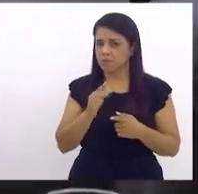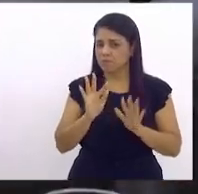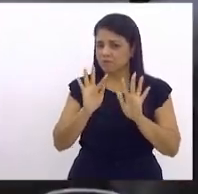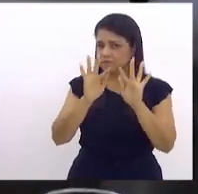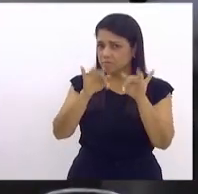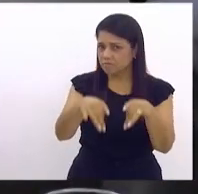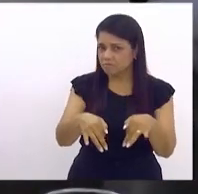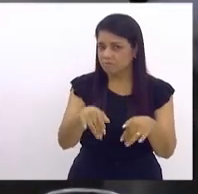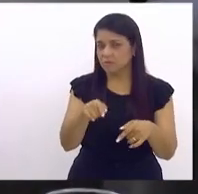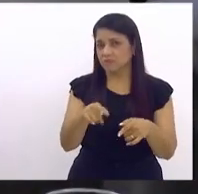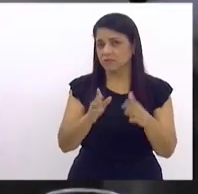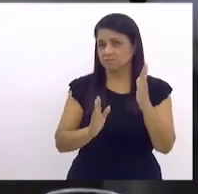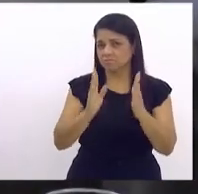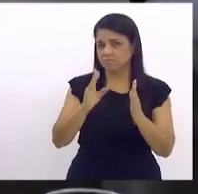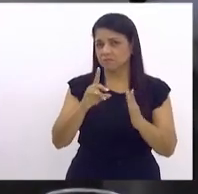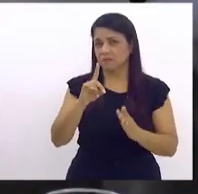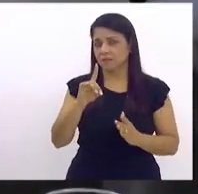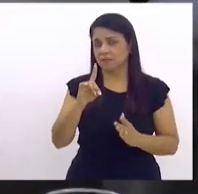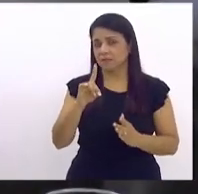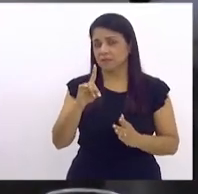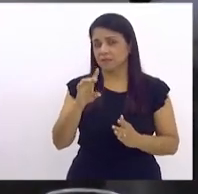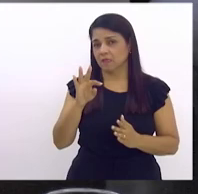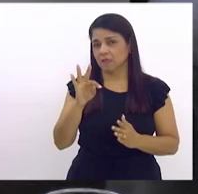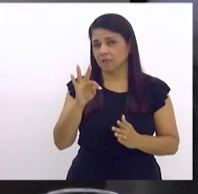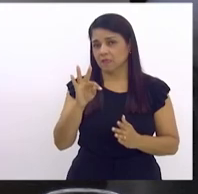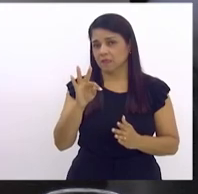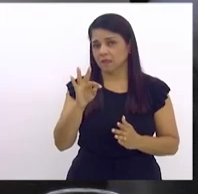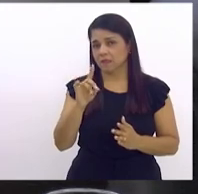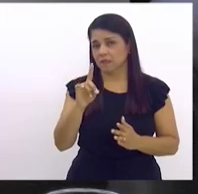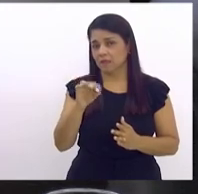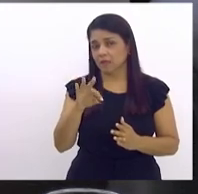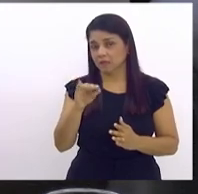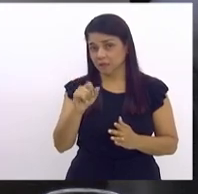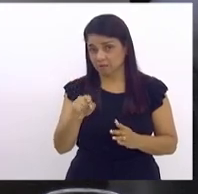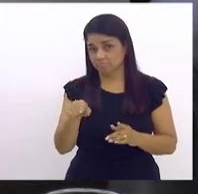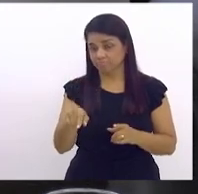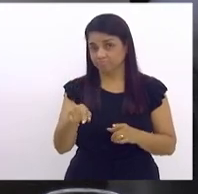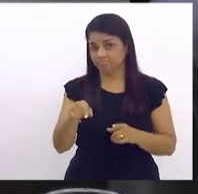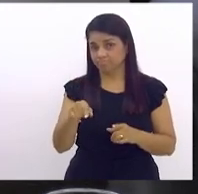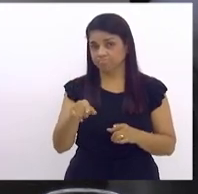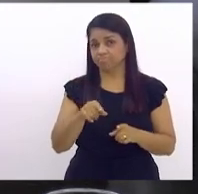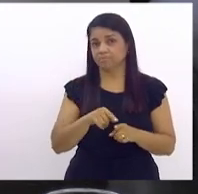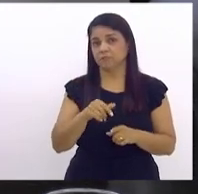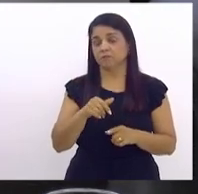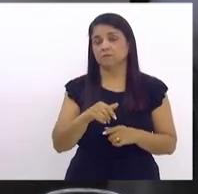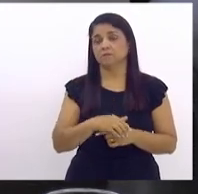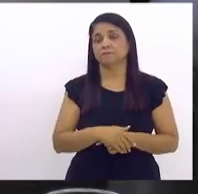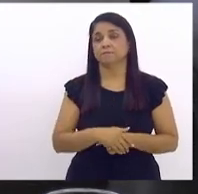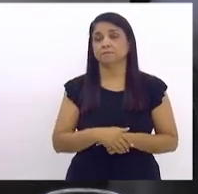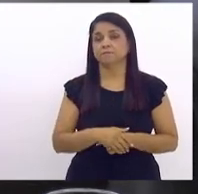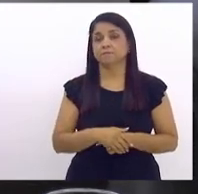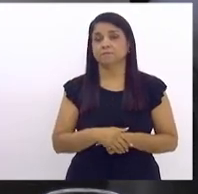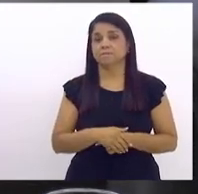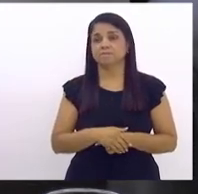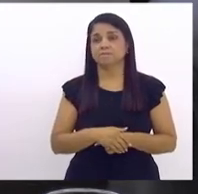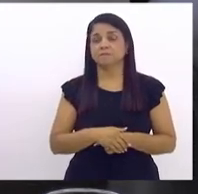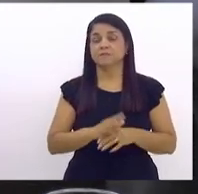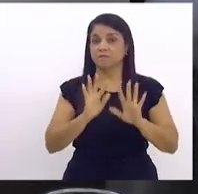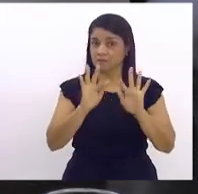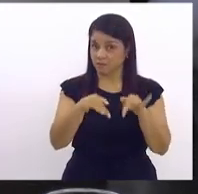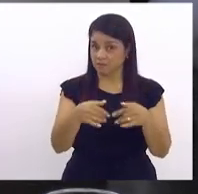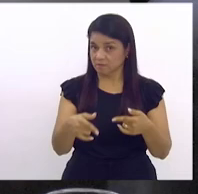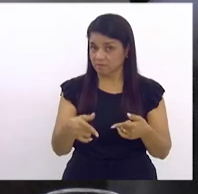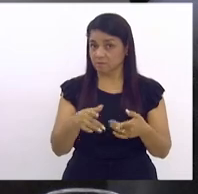da promulgação da Emenda Constitucional 15. E tem outro que deixa a entender que pode